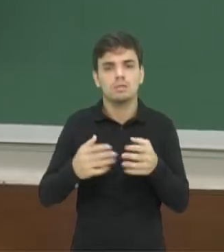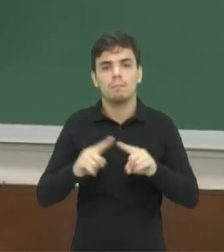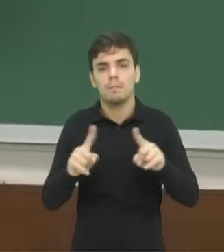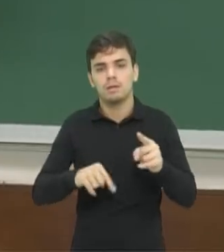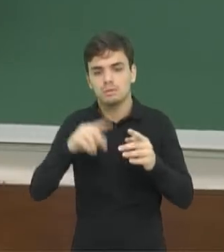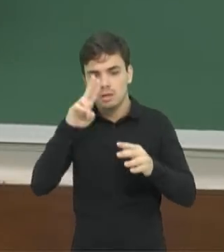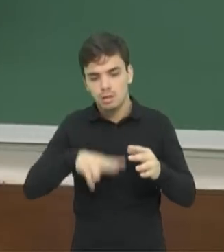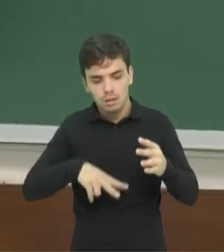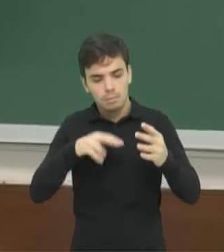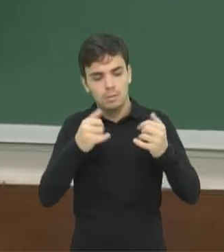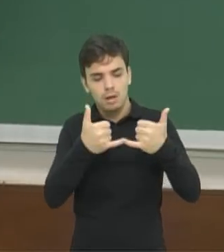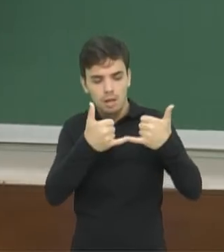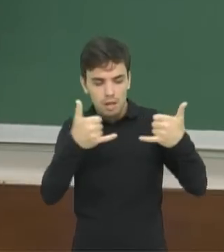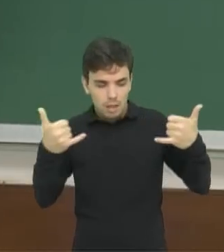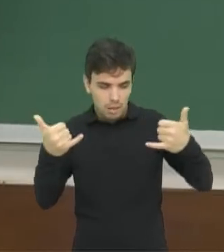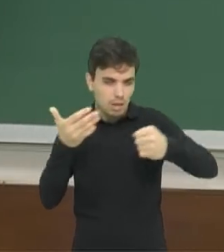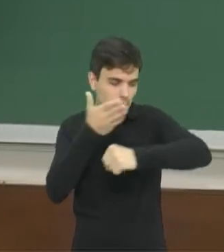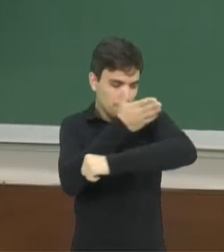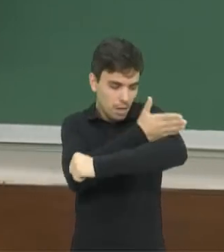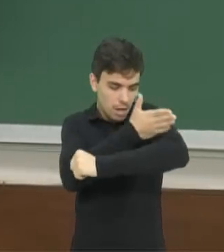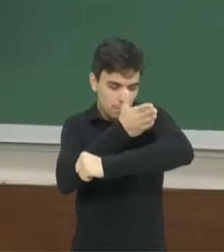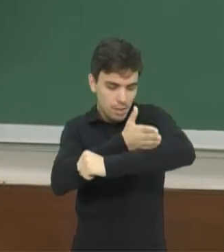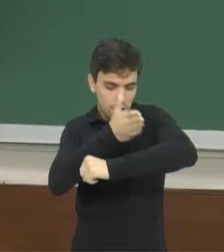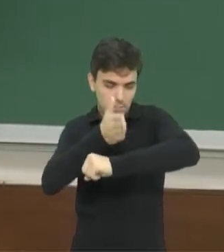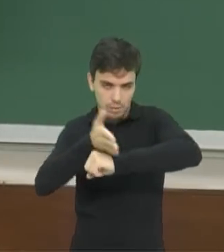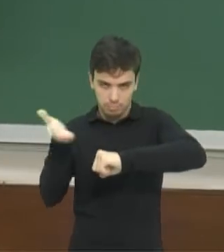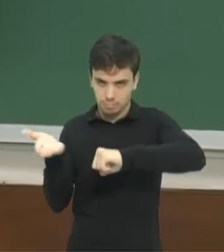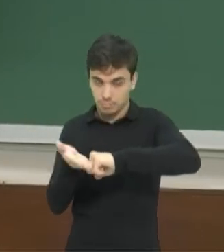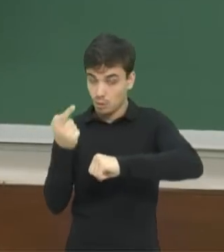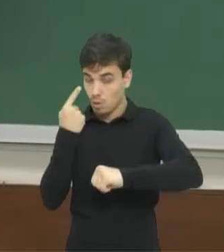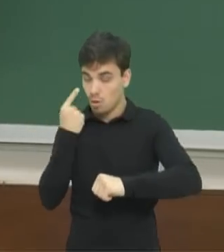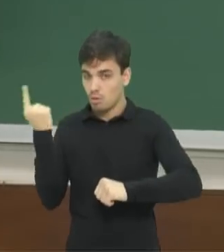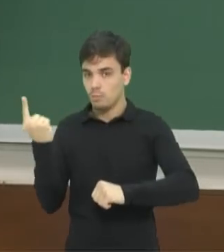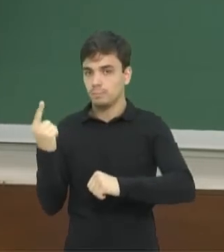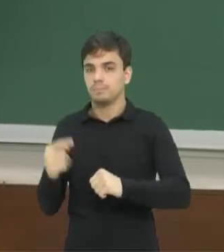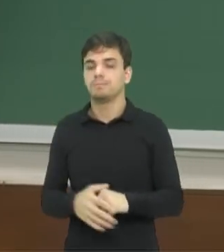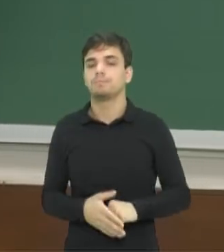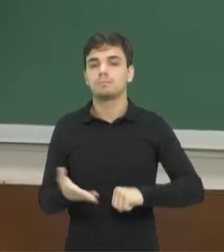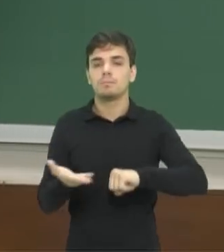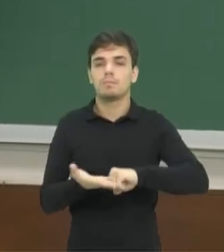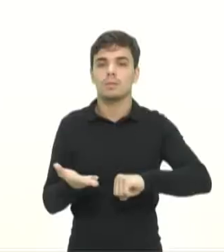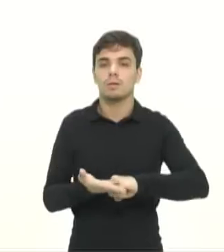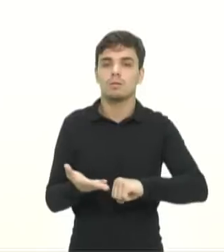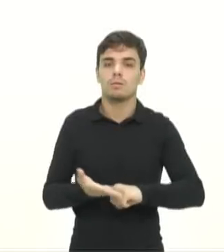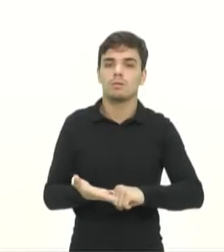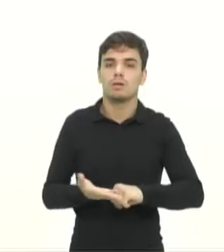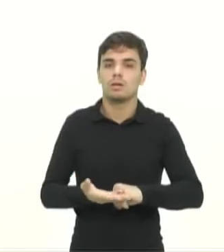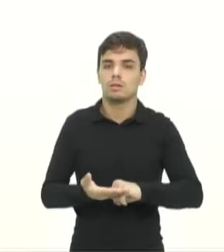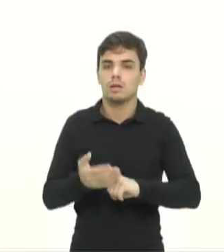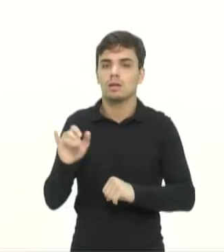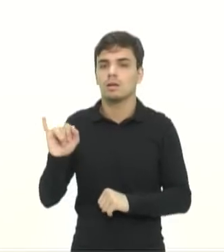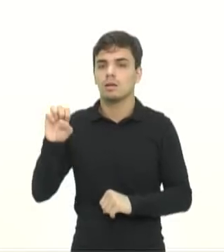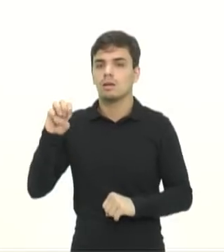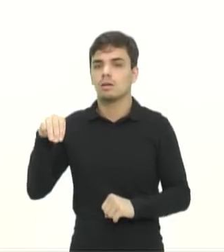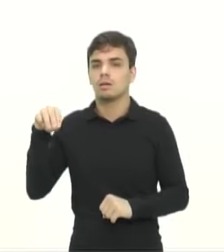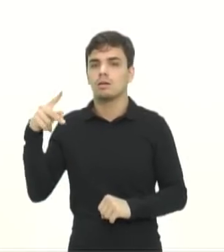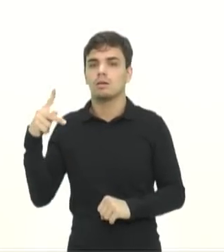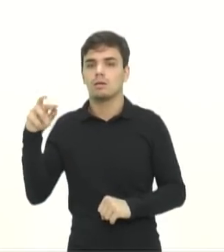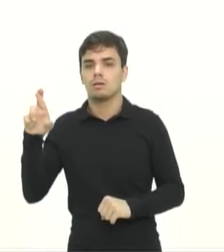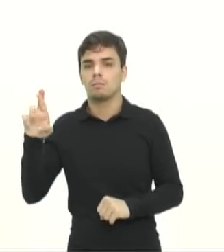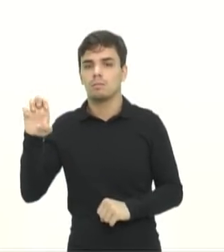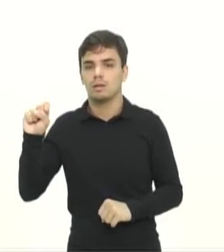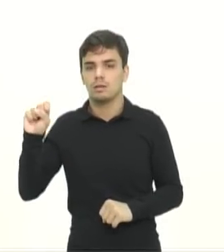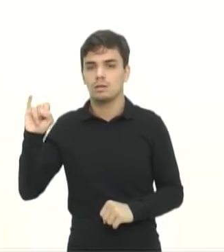de linha temporal, tá, pessoal? Idade Contemporânea. Impressionismo, de Cézanne, Degas, Monet.